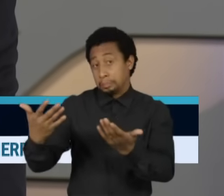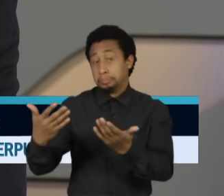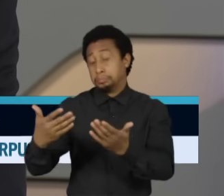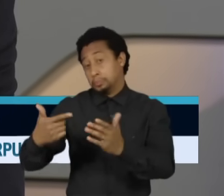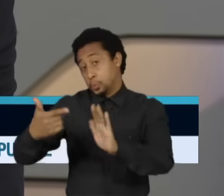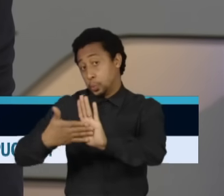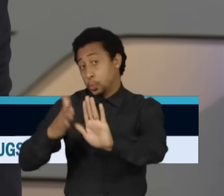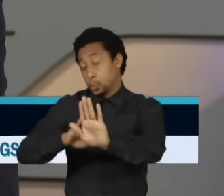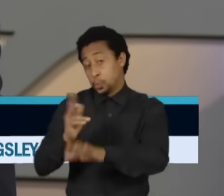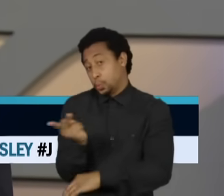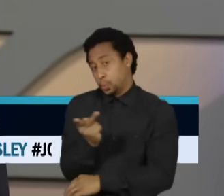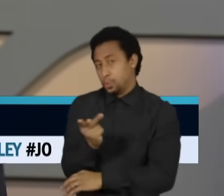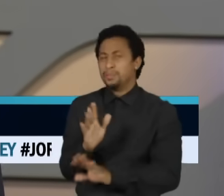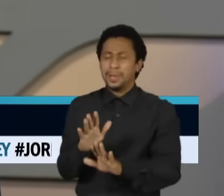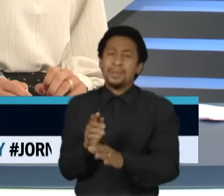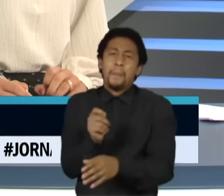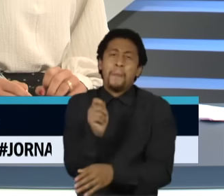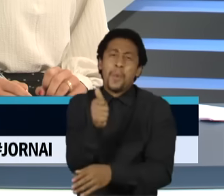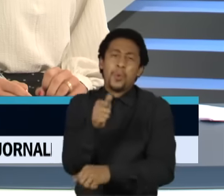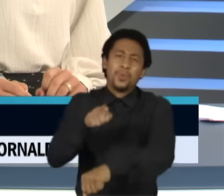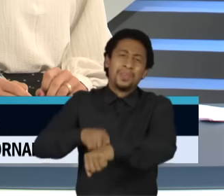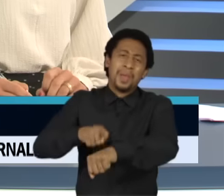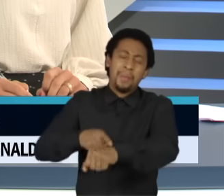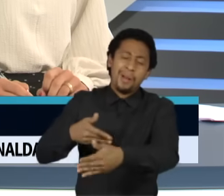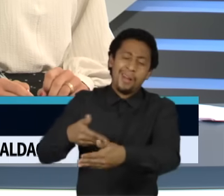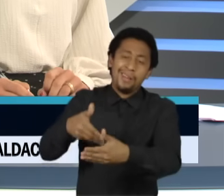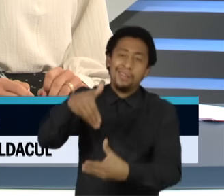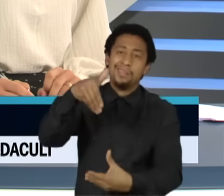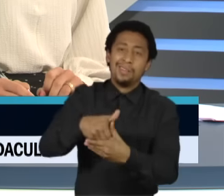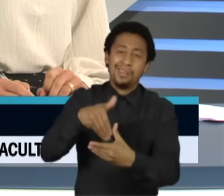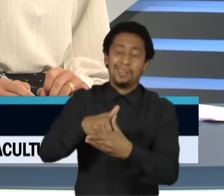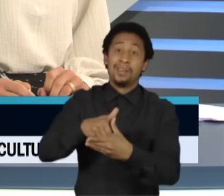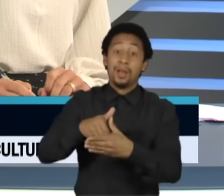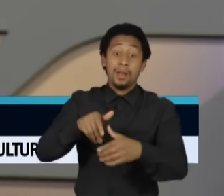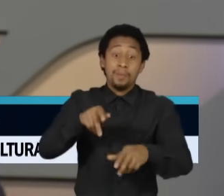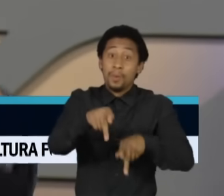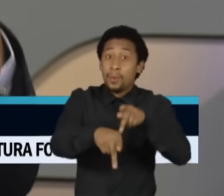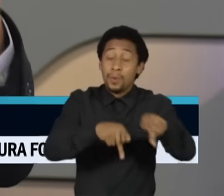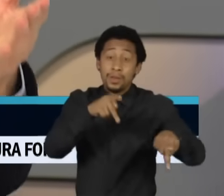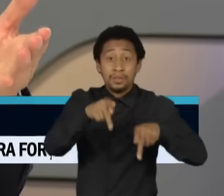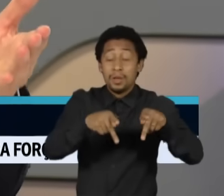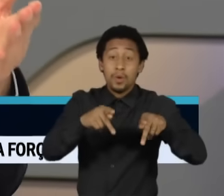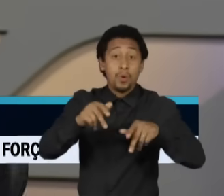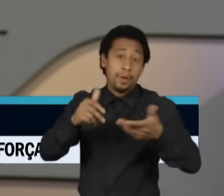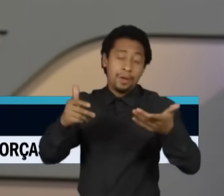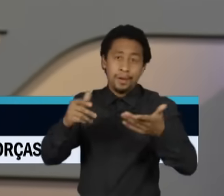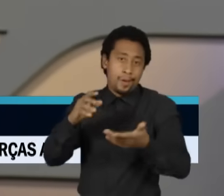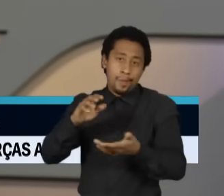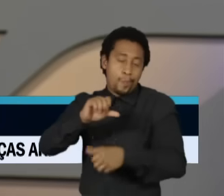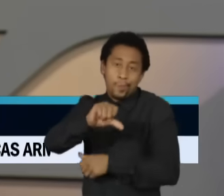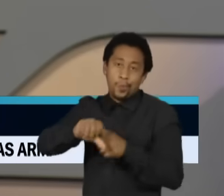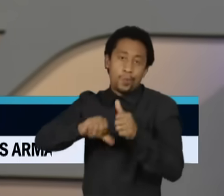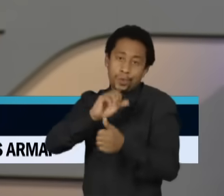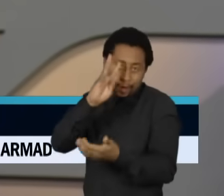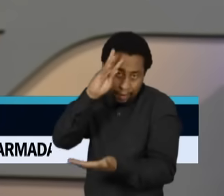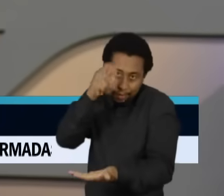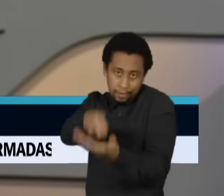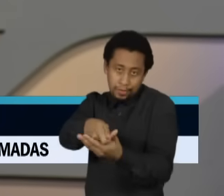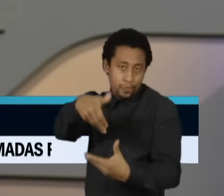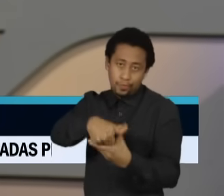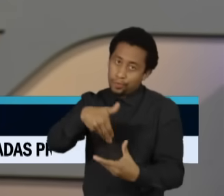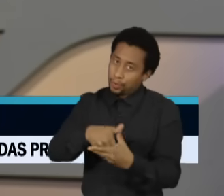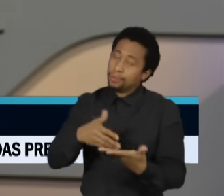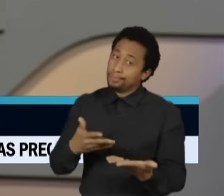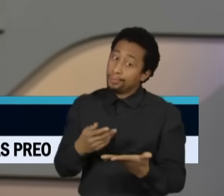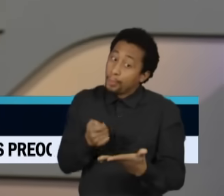tempo daqui até as eleições para que haja uma reversão. Eu só queria acrescentar a propósito do que o Dumanto falou